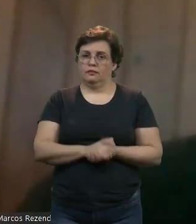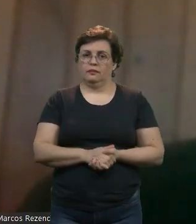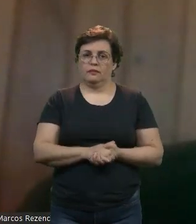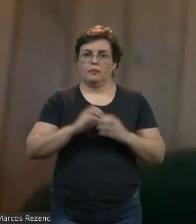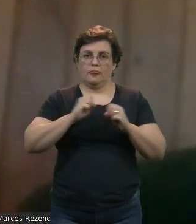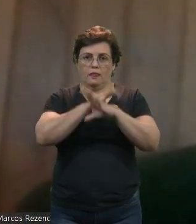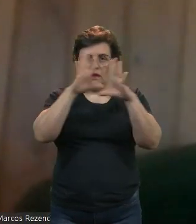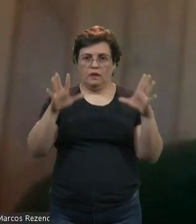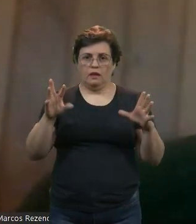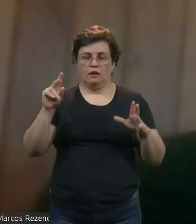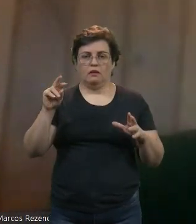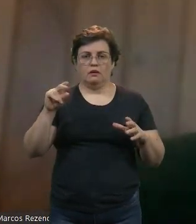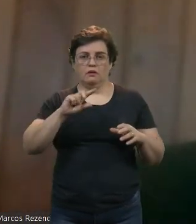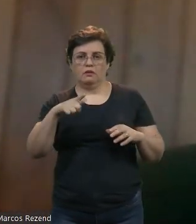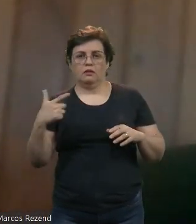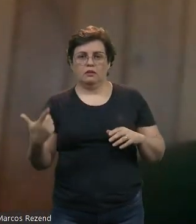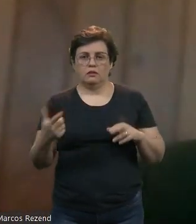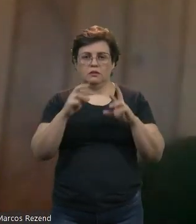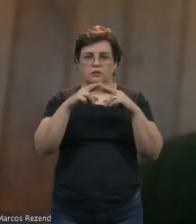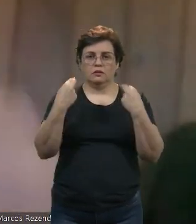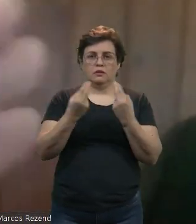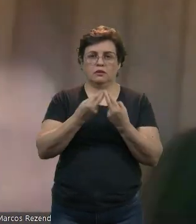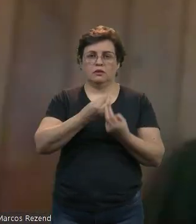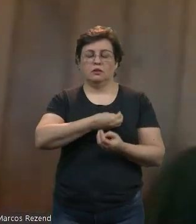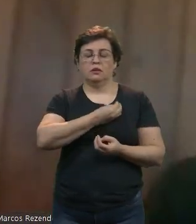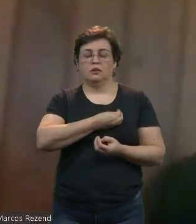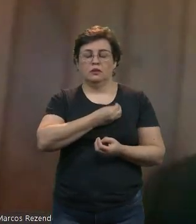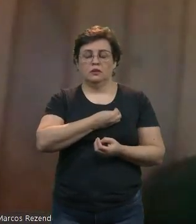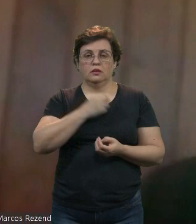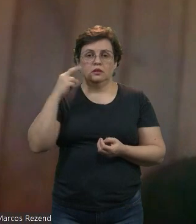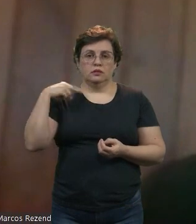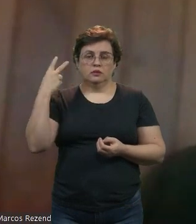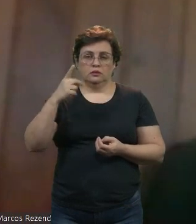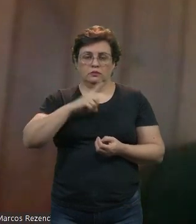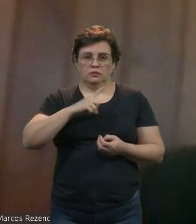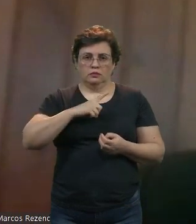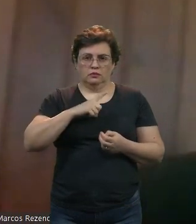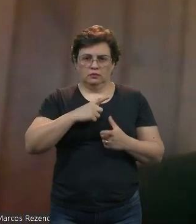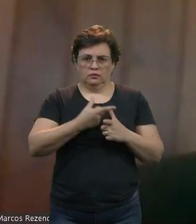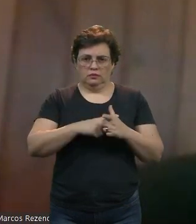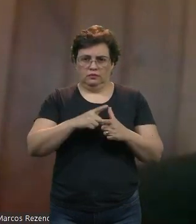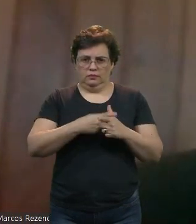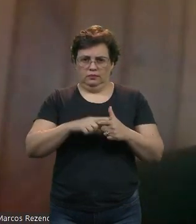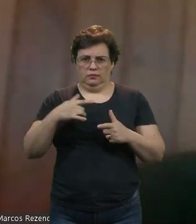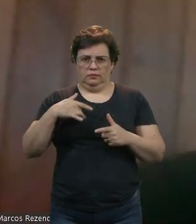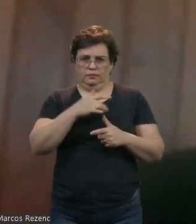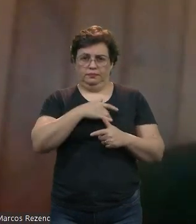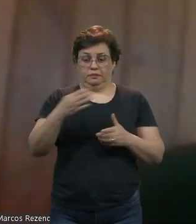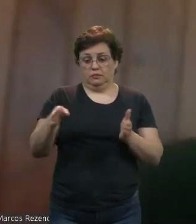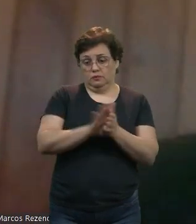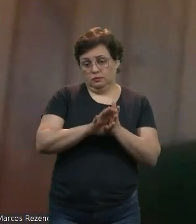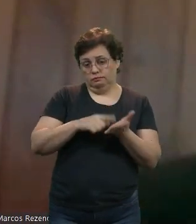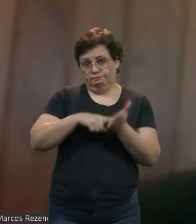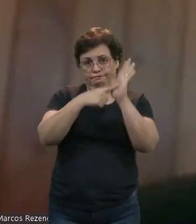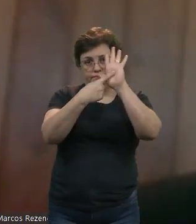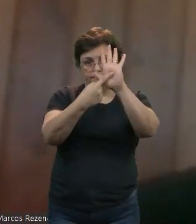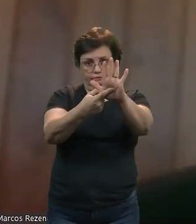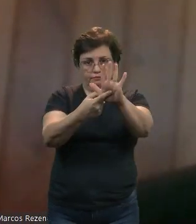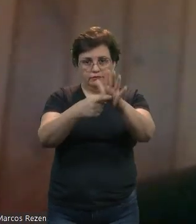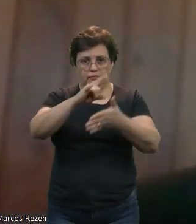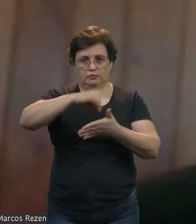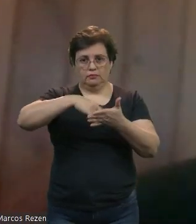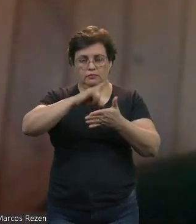E claro, como nas outras sessões presenciais, o vereador tem um problema de saúde, vem e apresenta o atestado médico, e